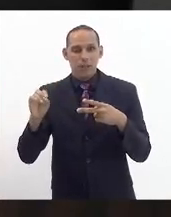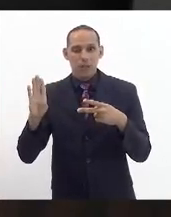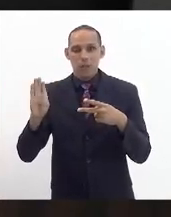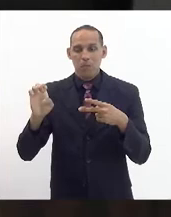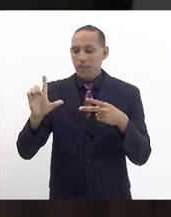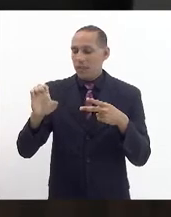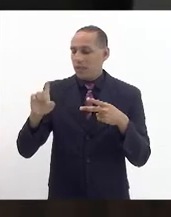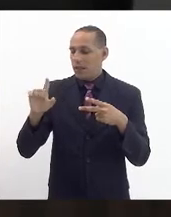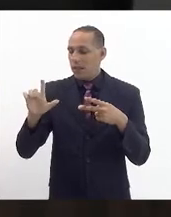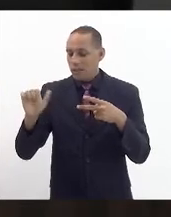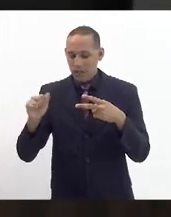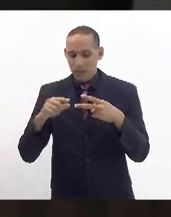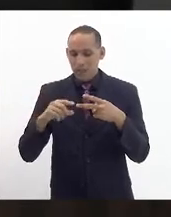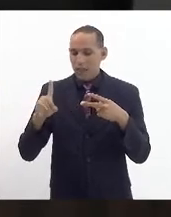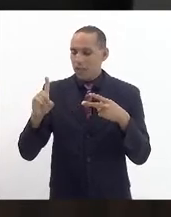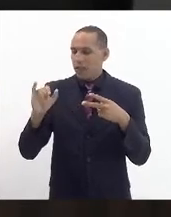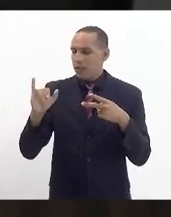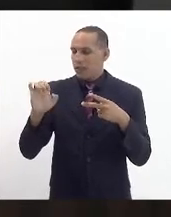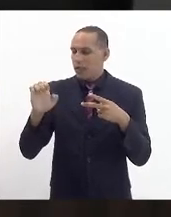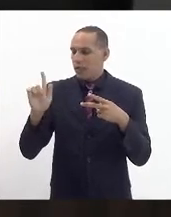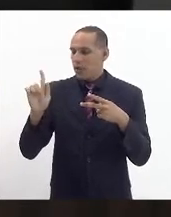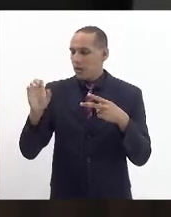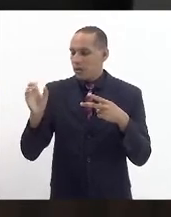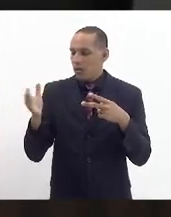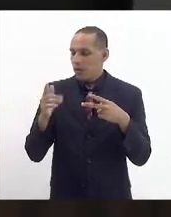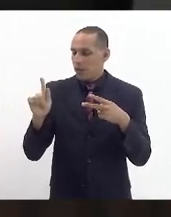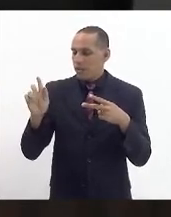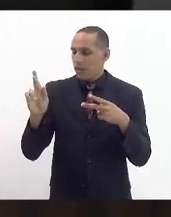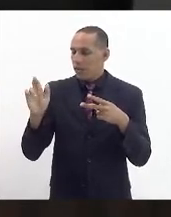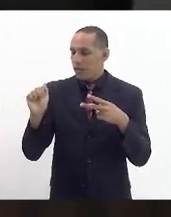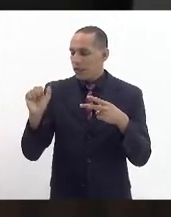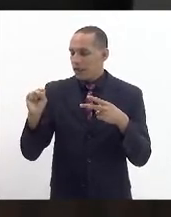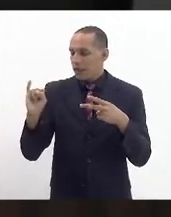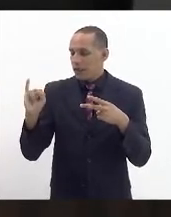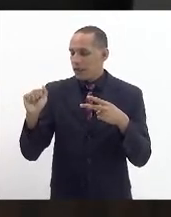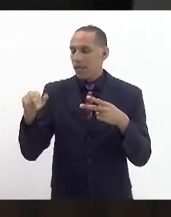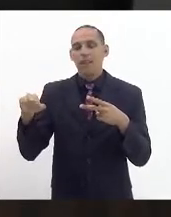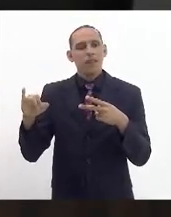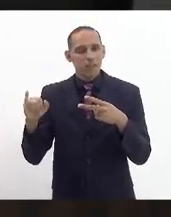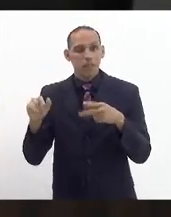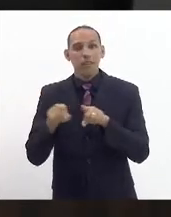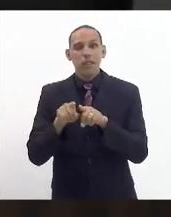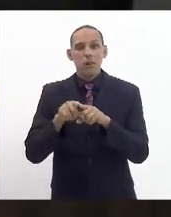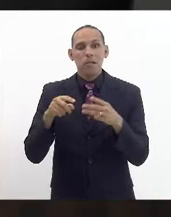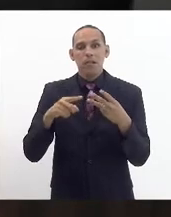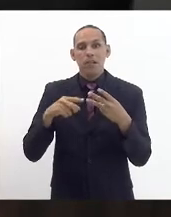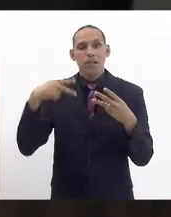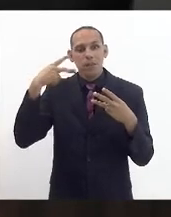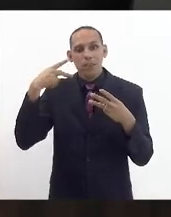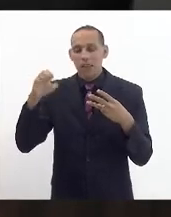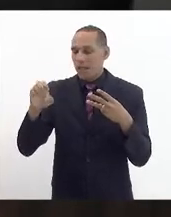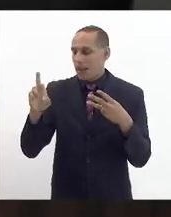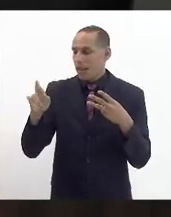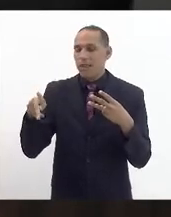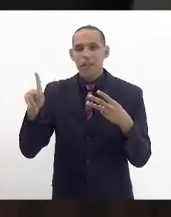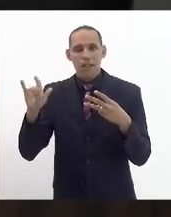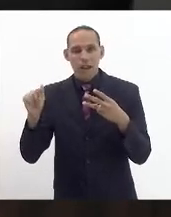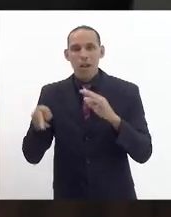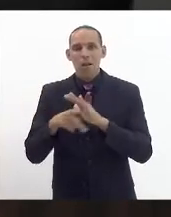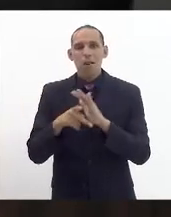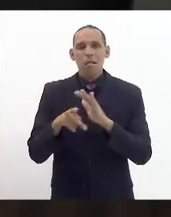Diego Graziani. Também está presente a vereadora Érica, de